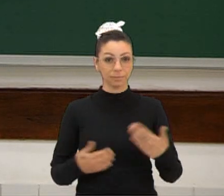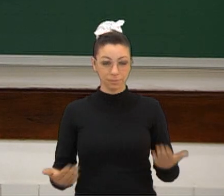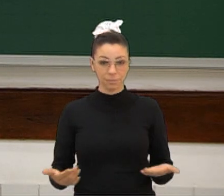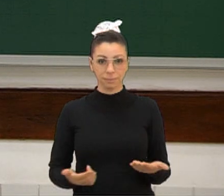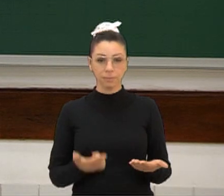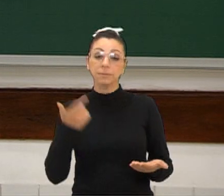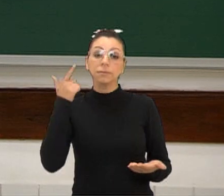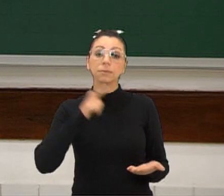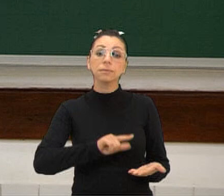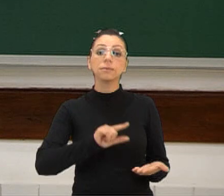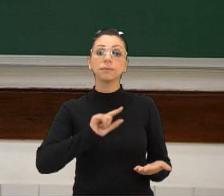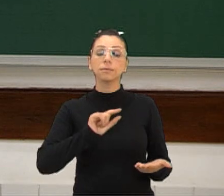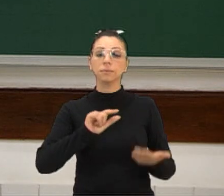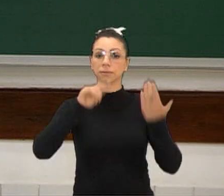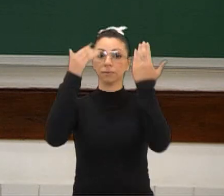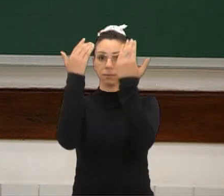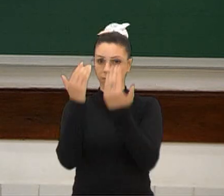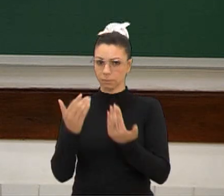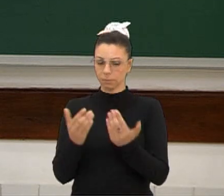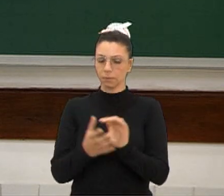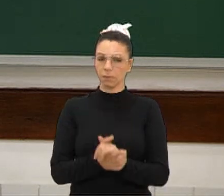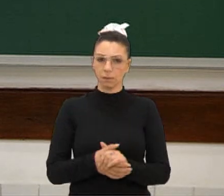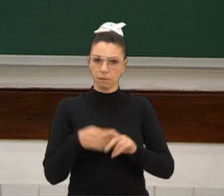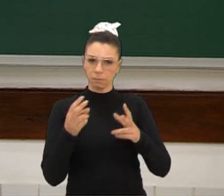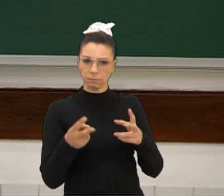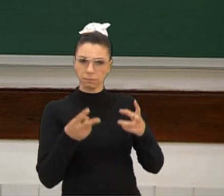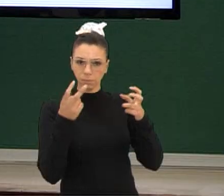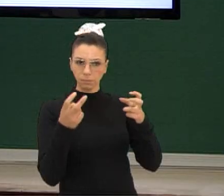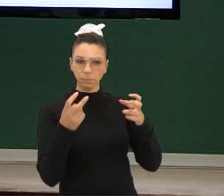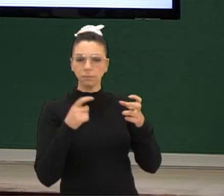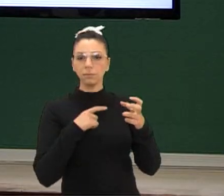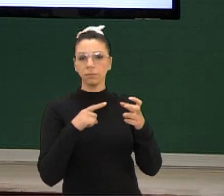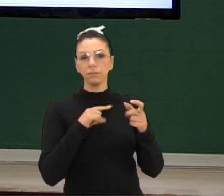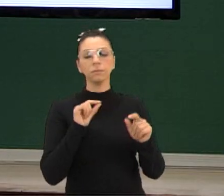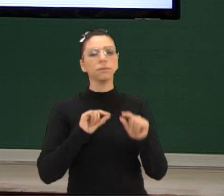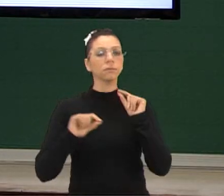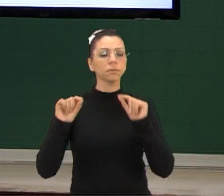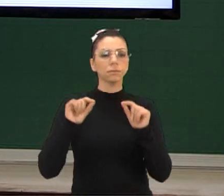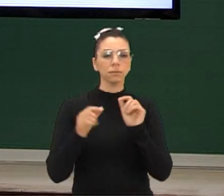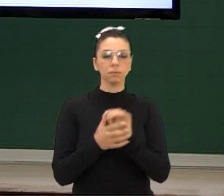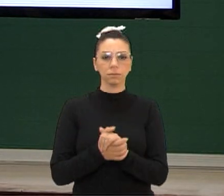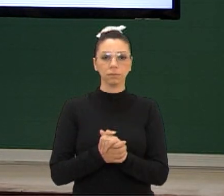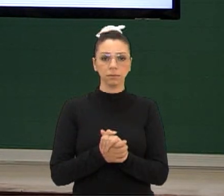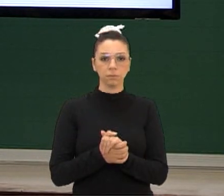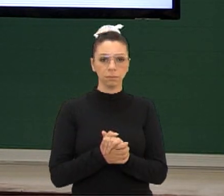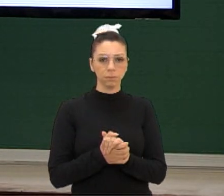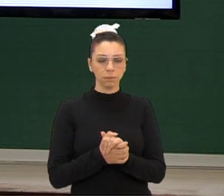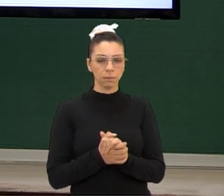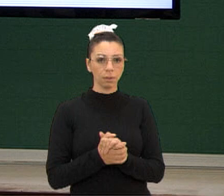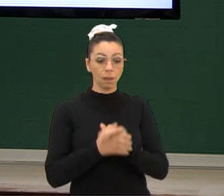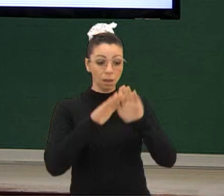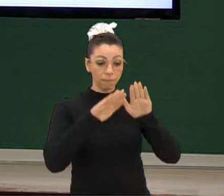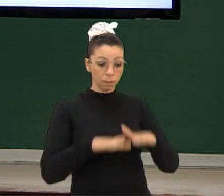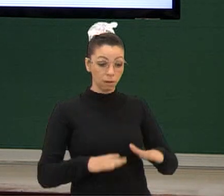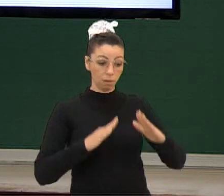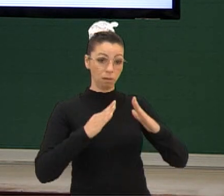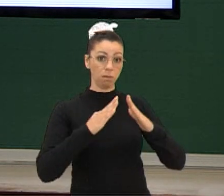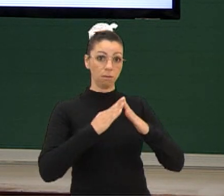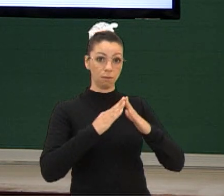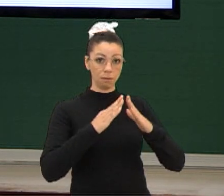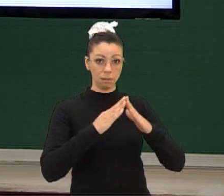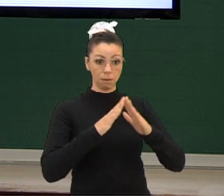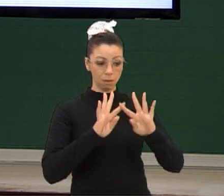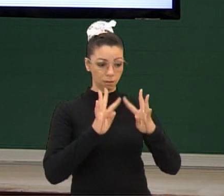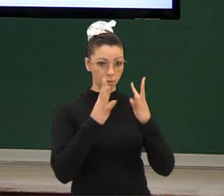Então, conseguiram analisar? Vocês perceberam que nós temos ali, ó, confinamento pode estimular leitura, então